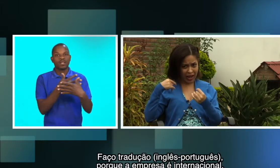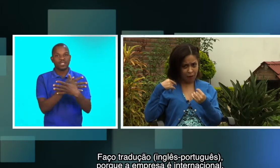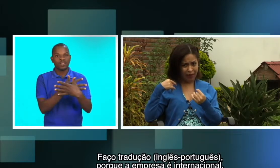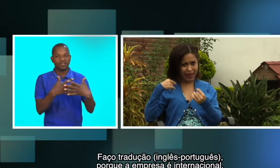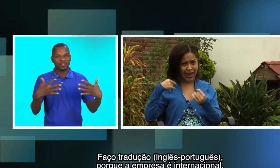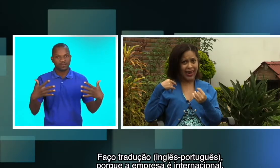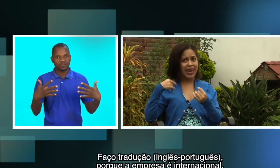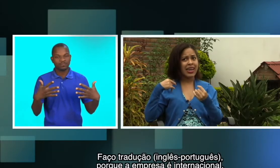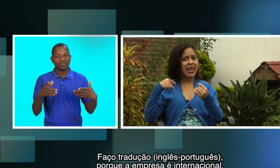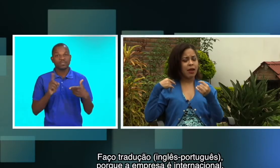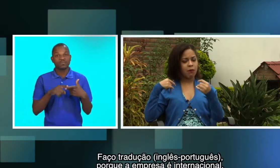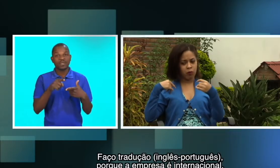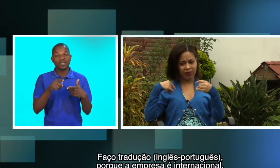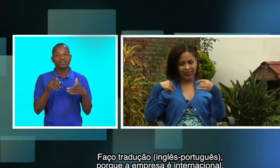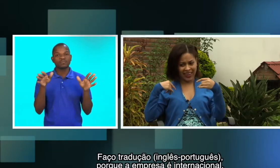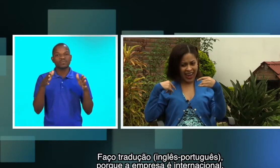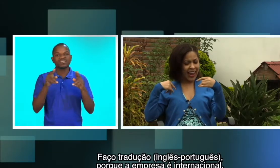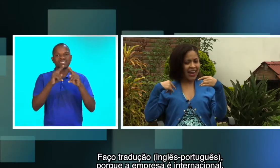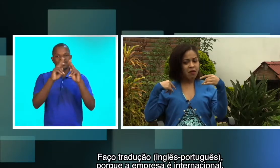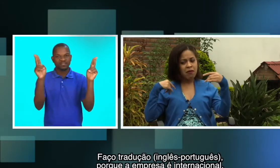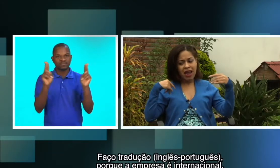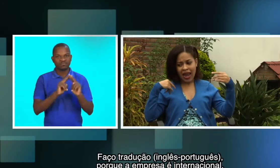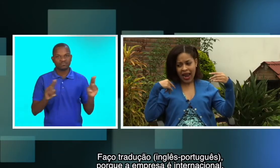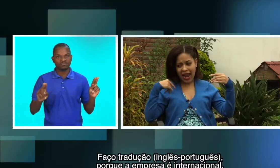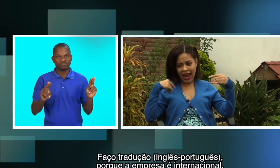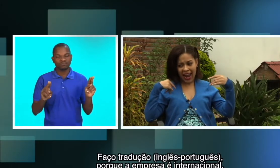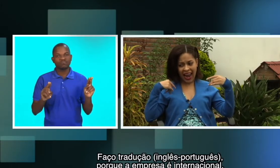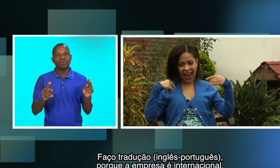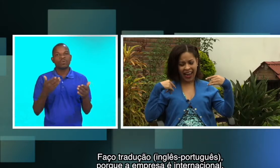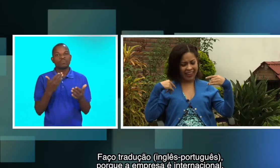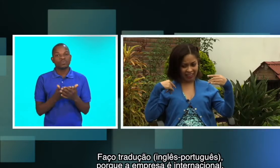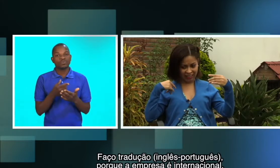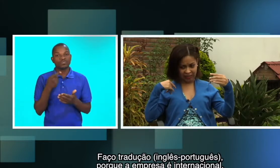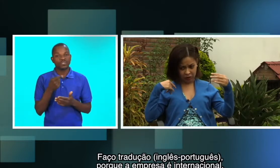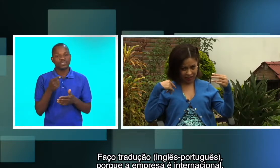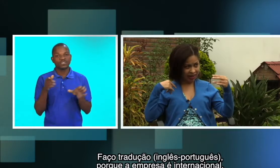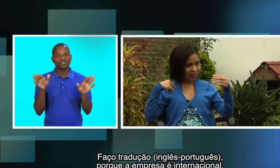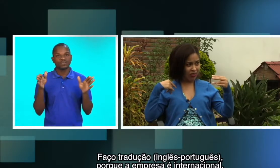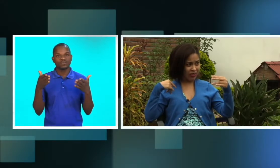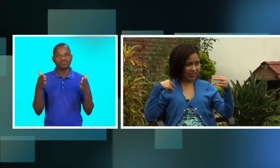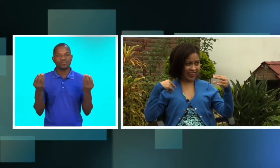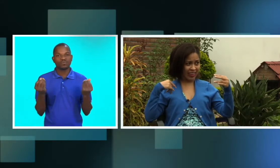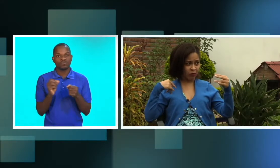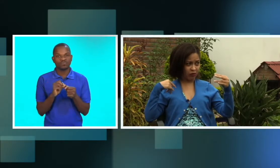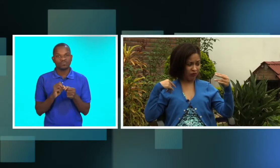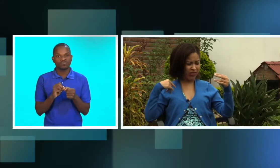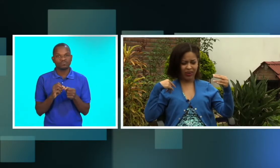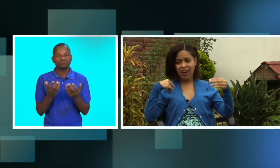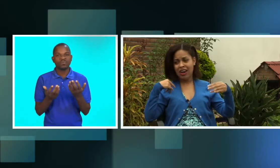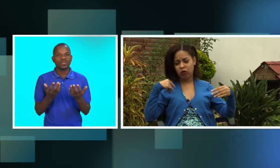é bom vencer é bom né